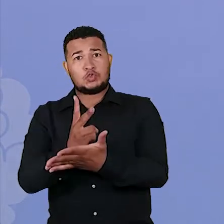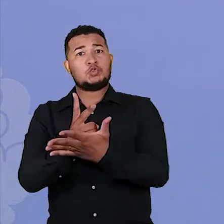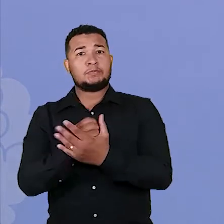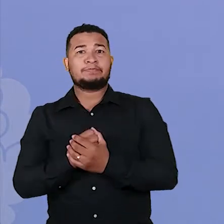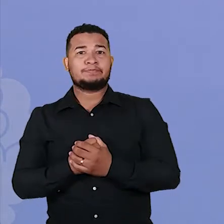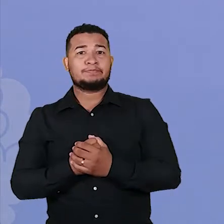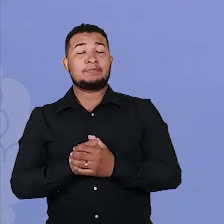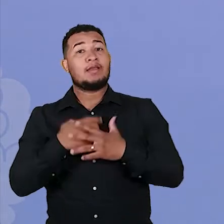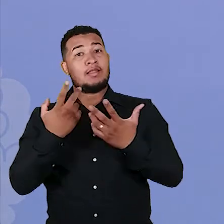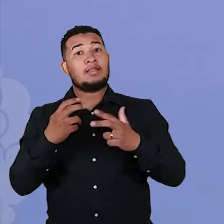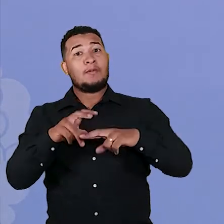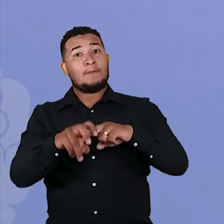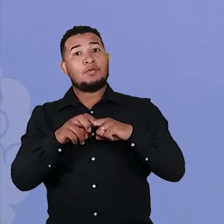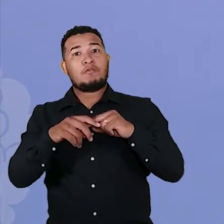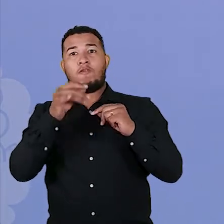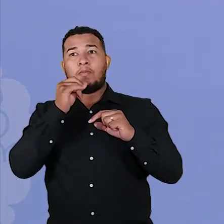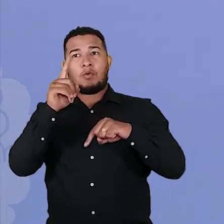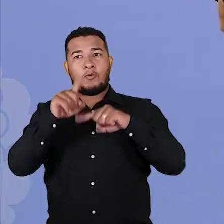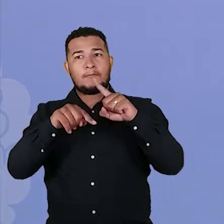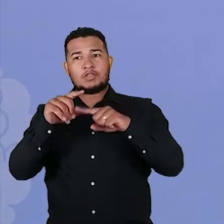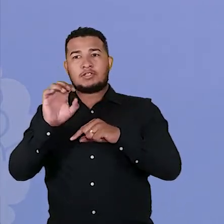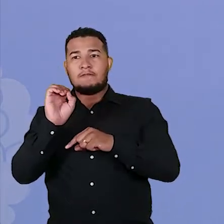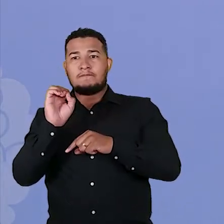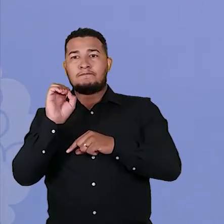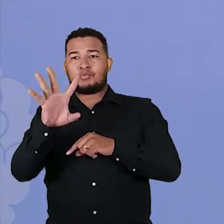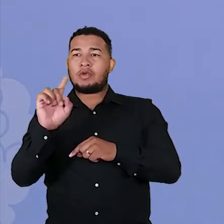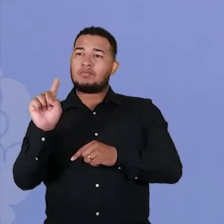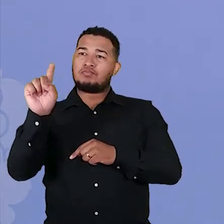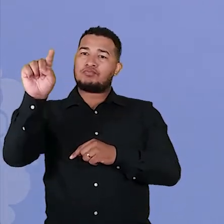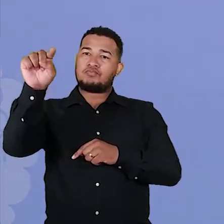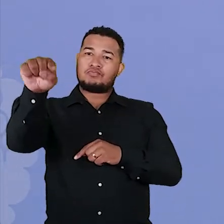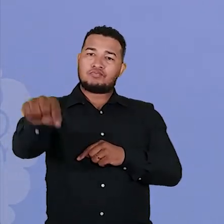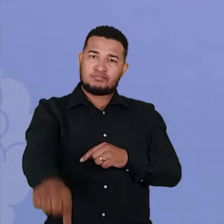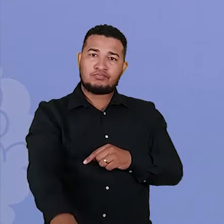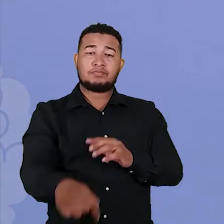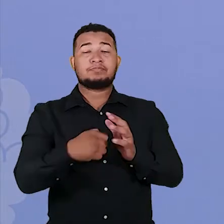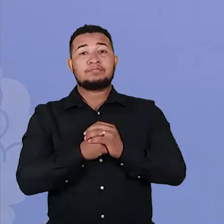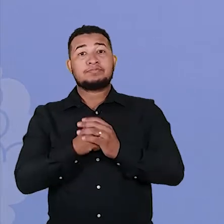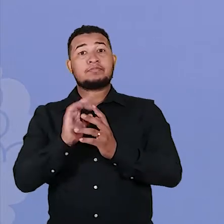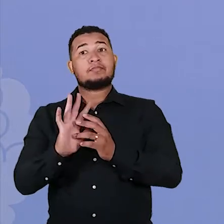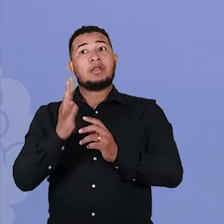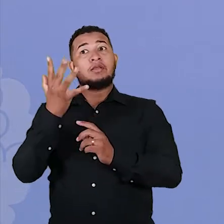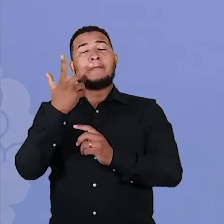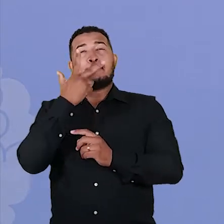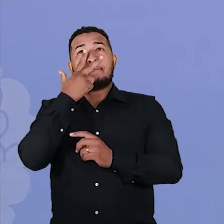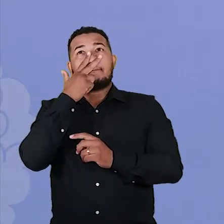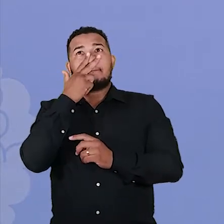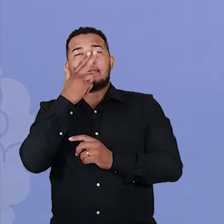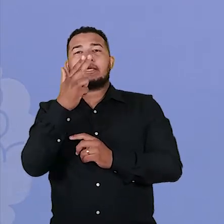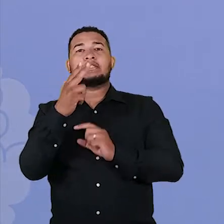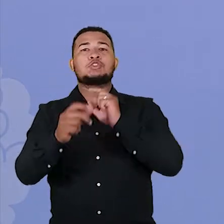objeto. Por isso que quando você joga a bola cai. E isso meio que ficou,